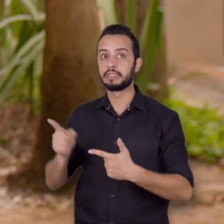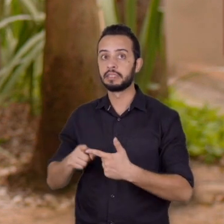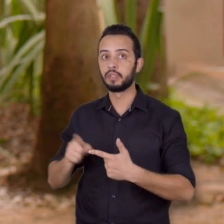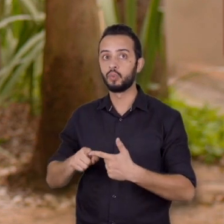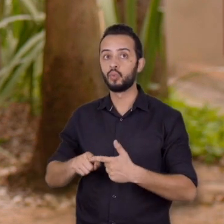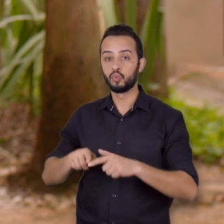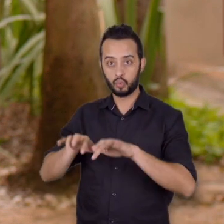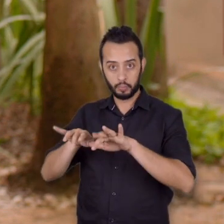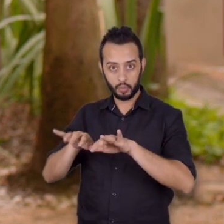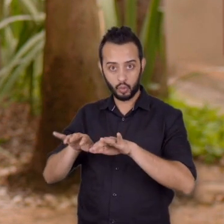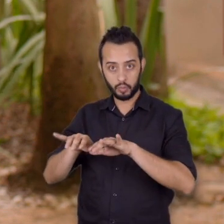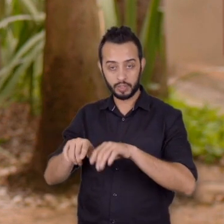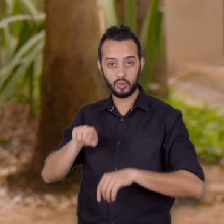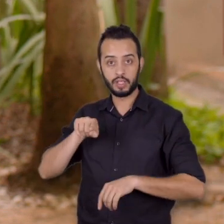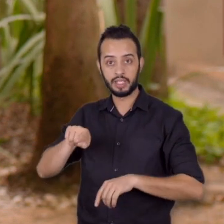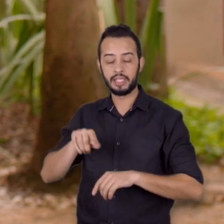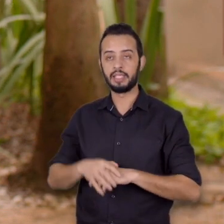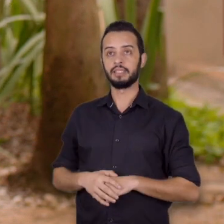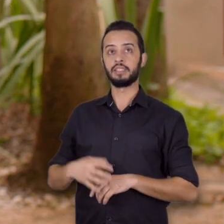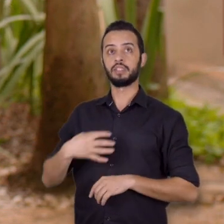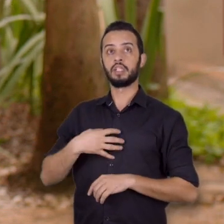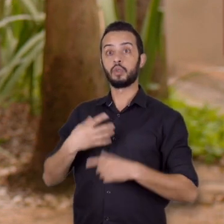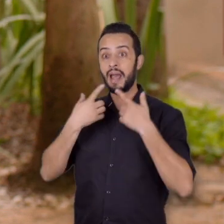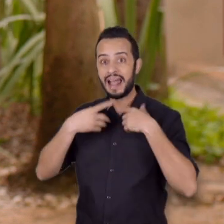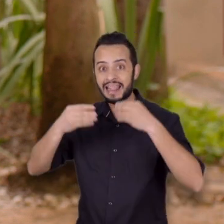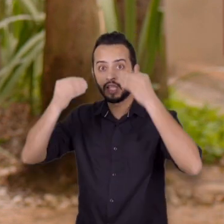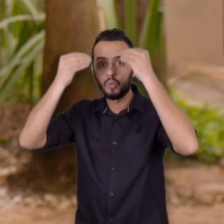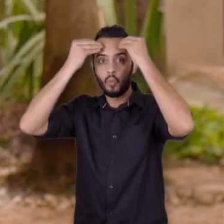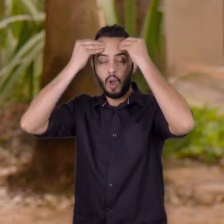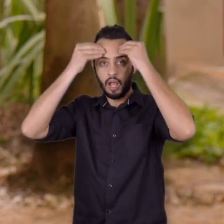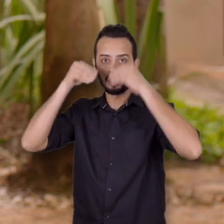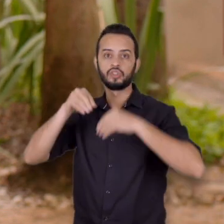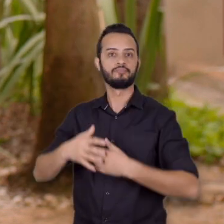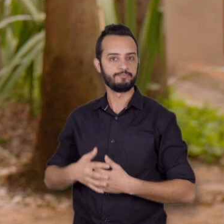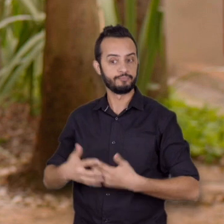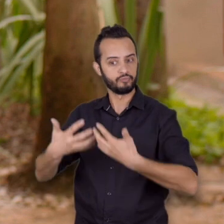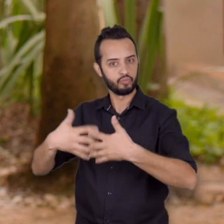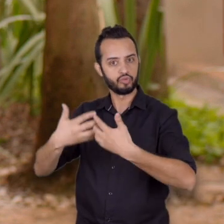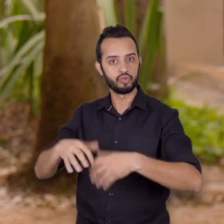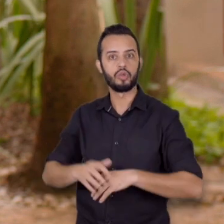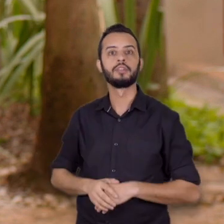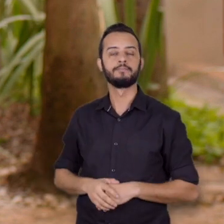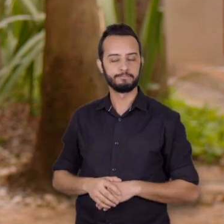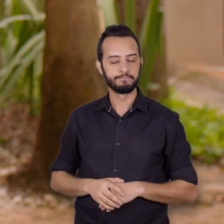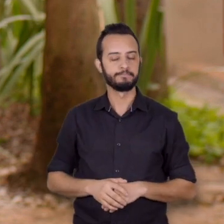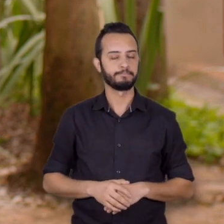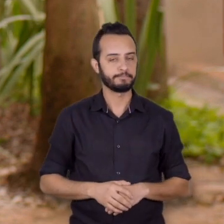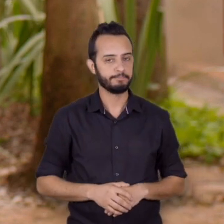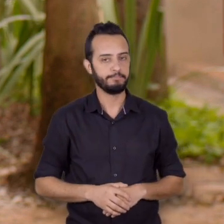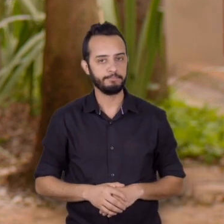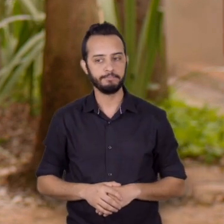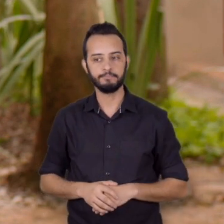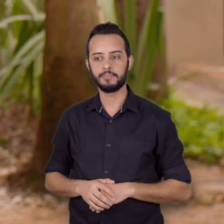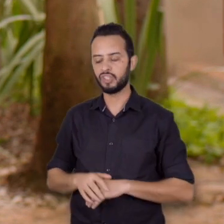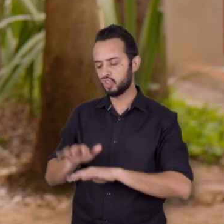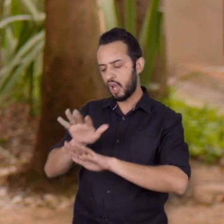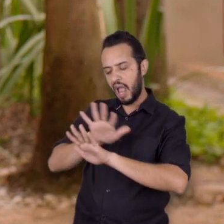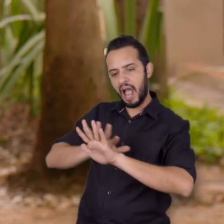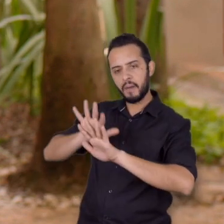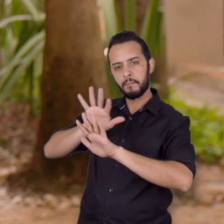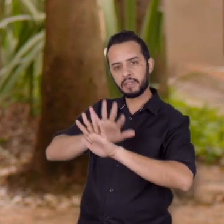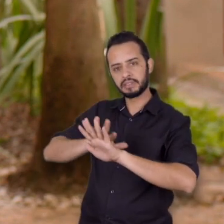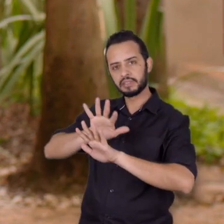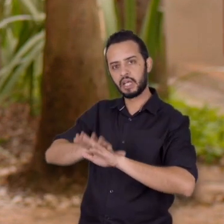em si já é uma fábrica de linguagem. Ele já é uma fábrica de abstração. E a base